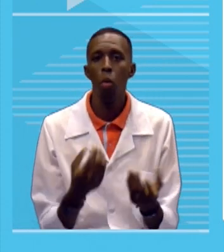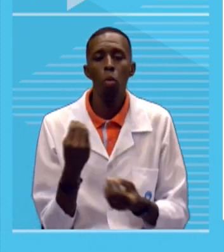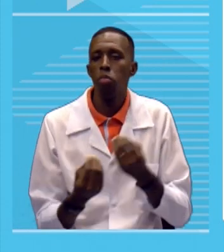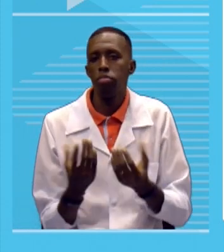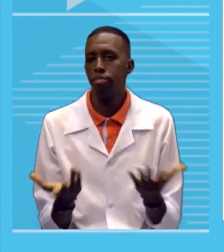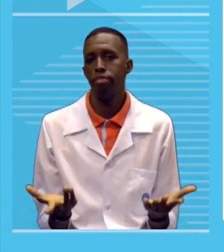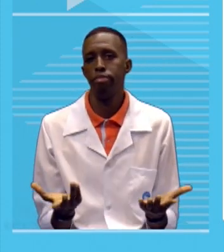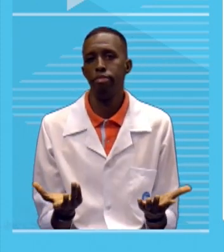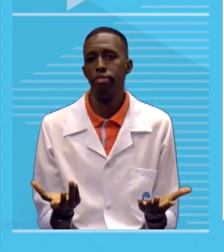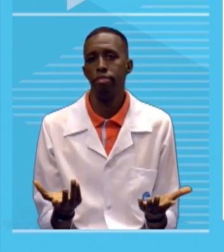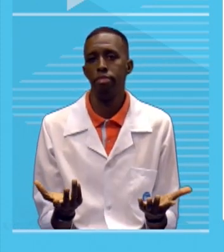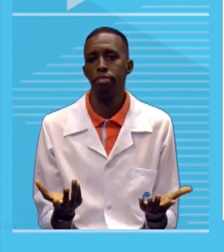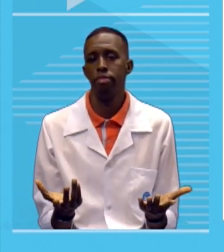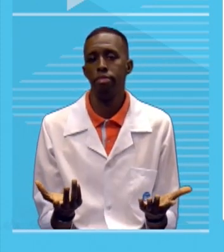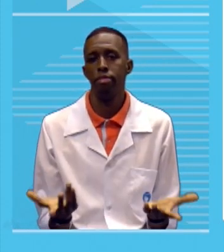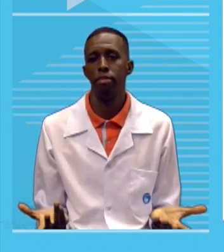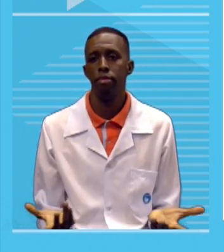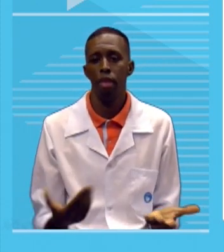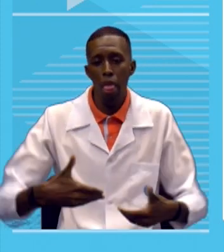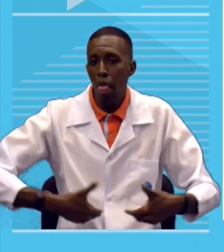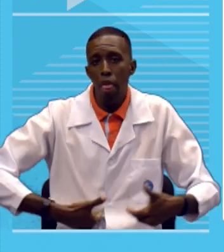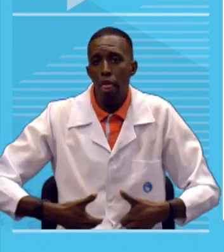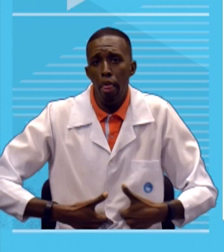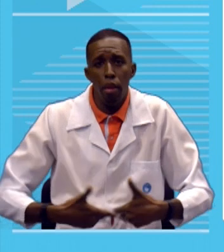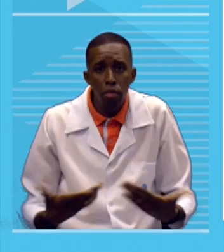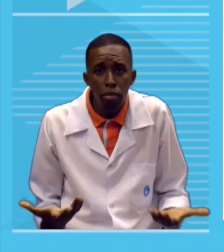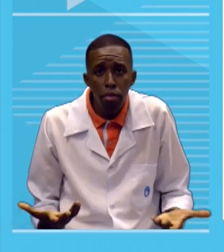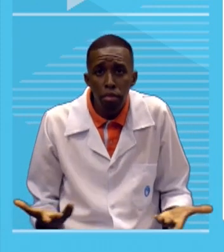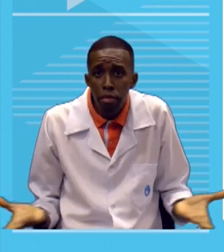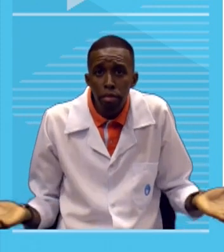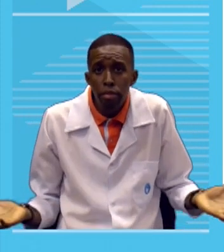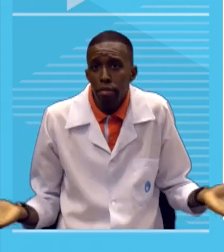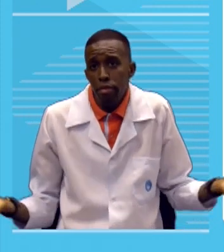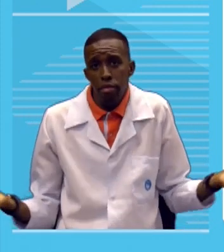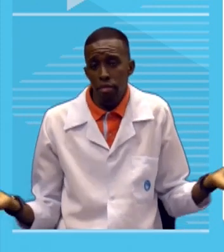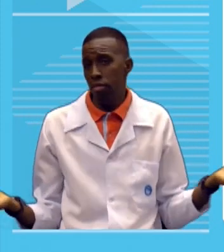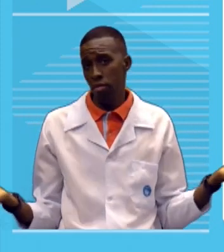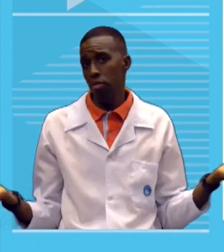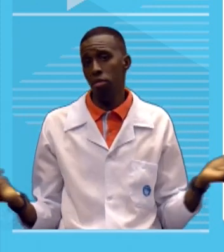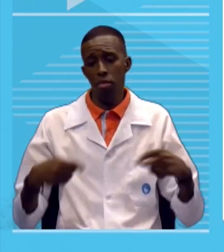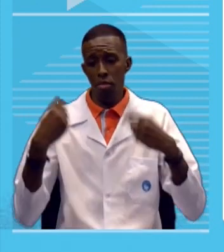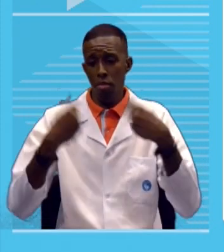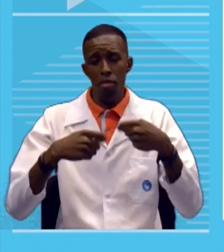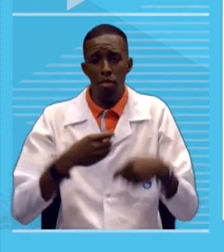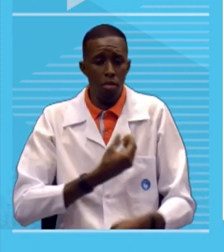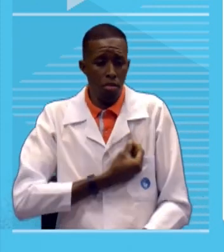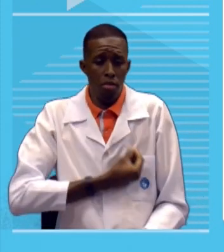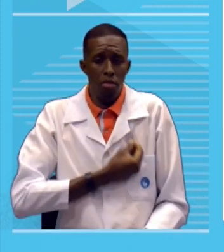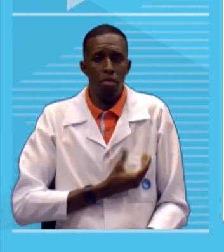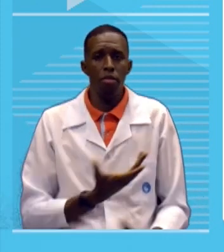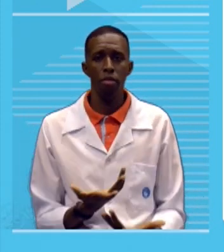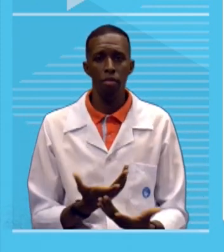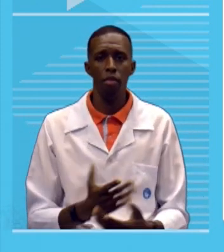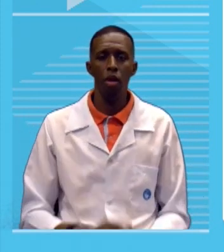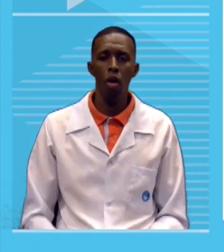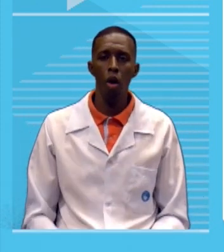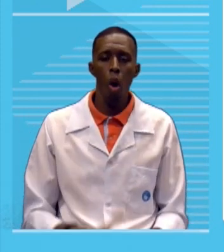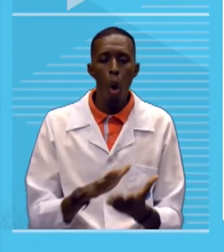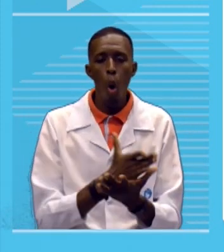trabalhando sem gastar nenhum real para tu ainda ter 0,01% da riqueza de um bilionário no